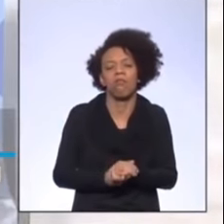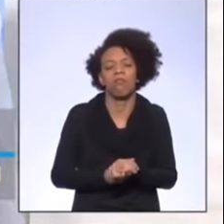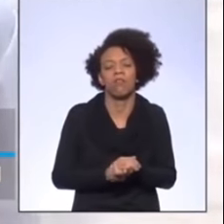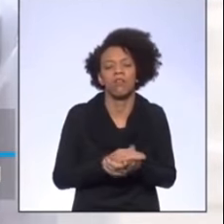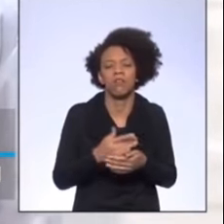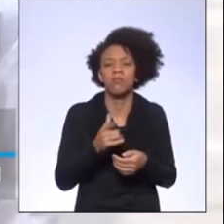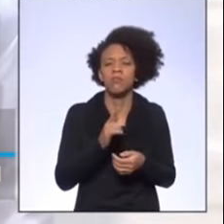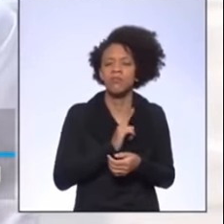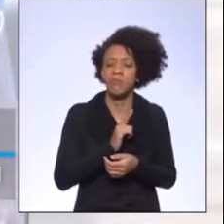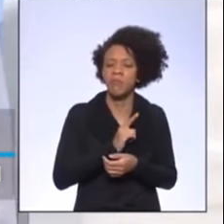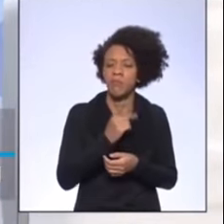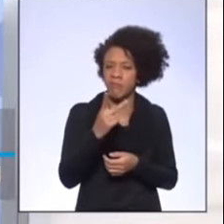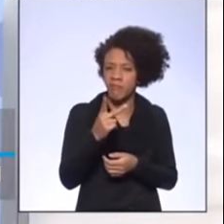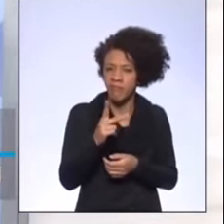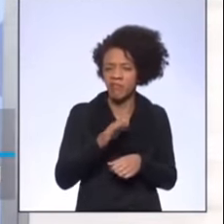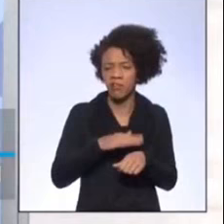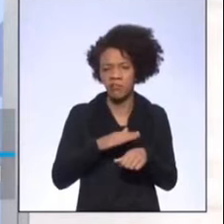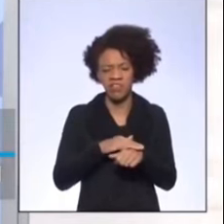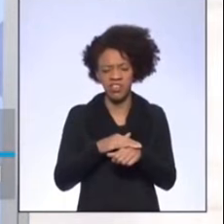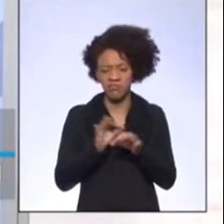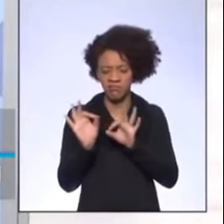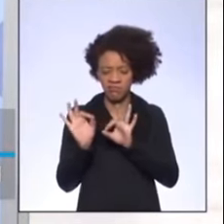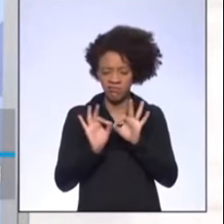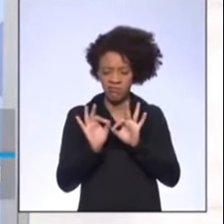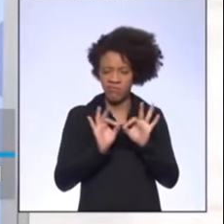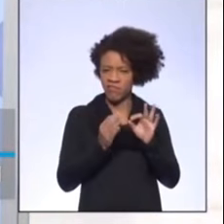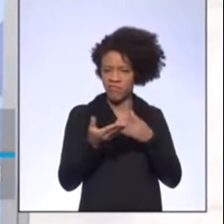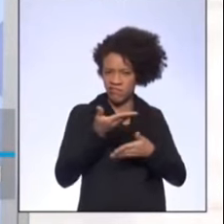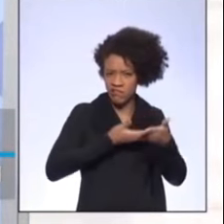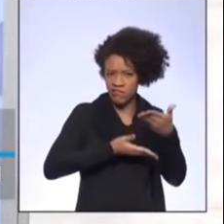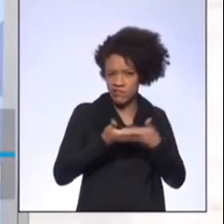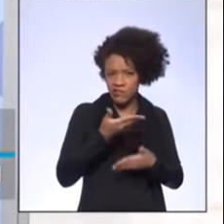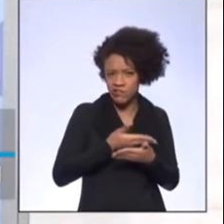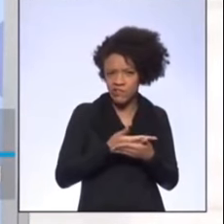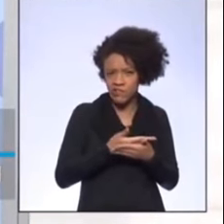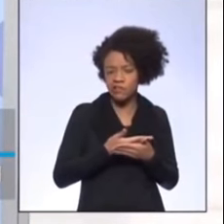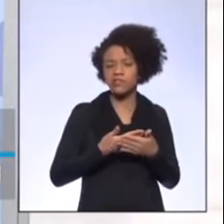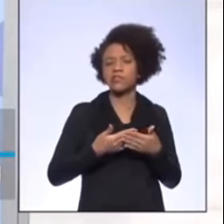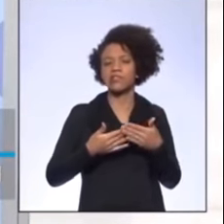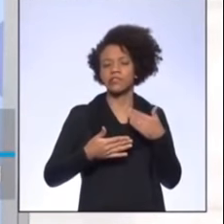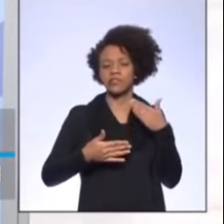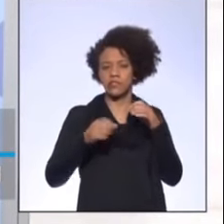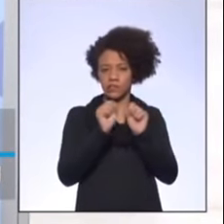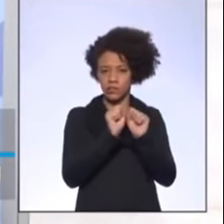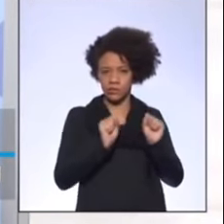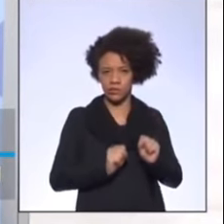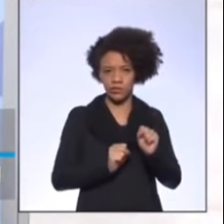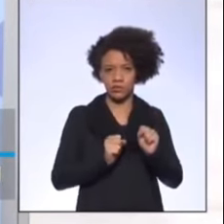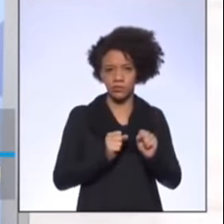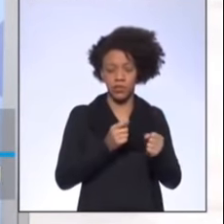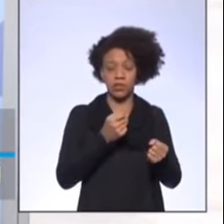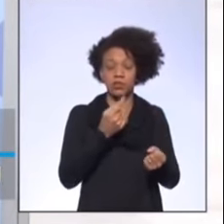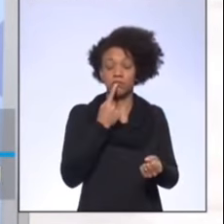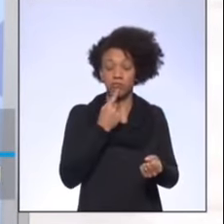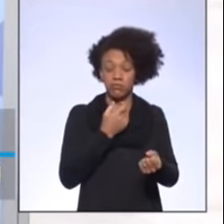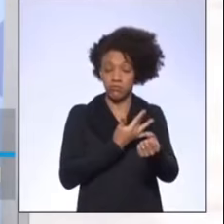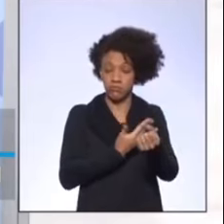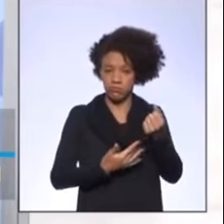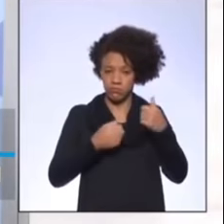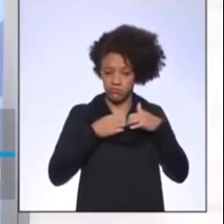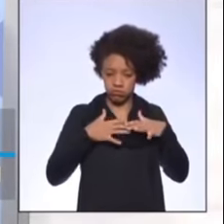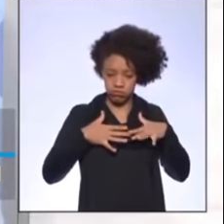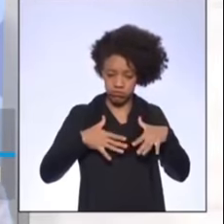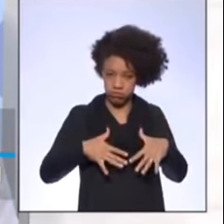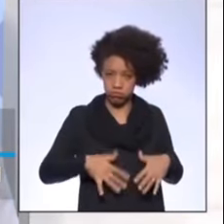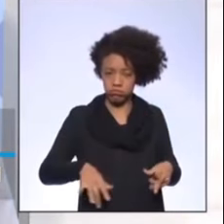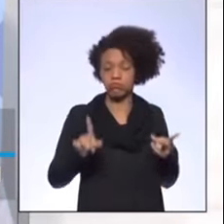ter lá para você fazer um esquema sobre a interação entre o seu sistema circulatório, entre